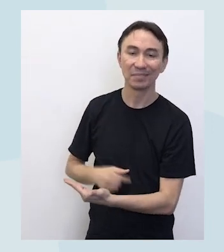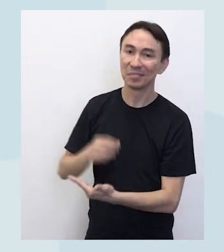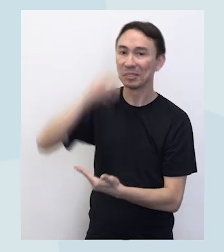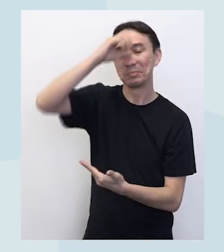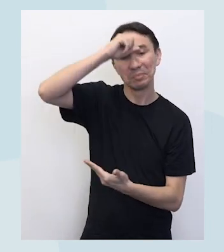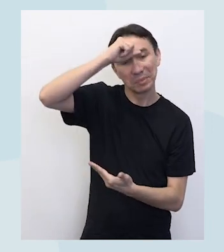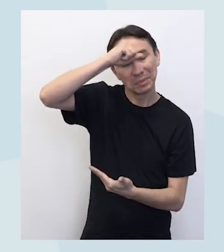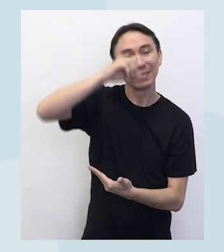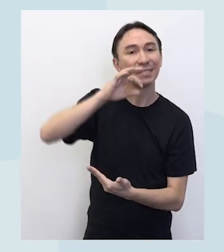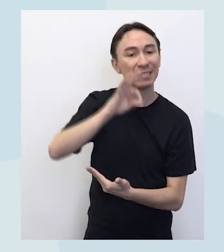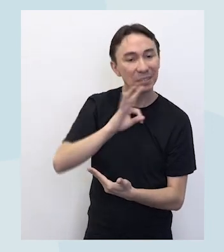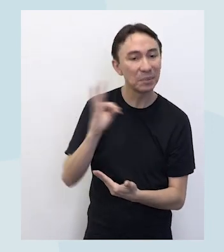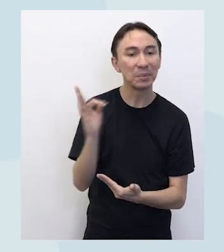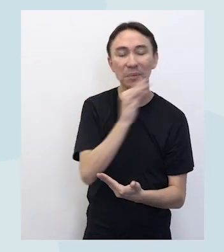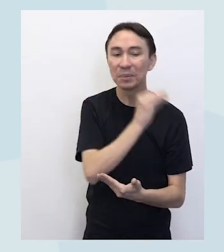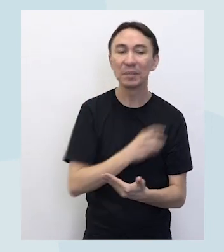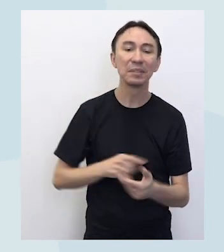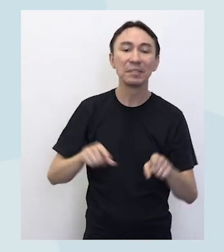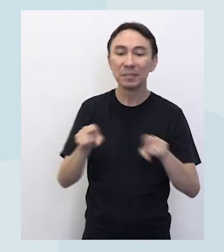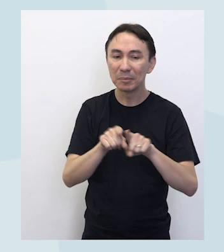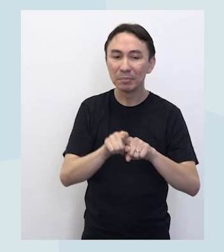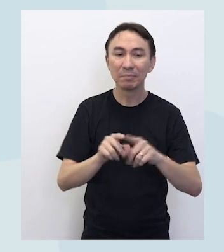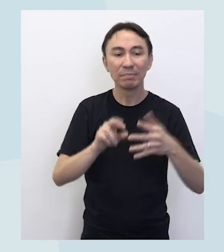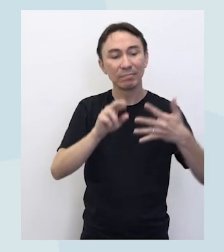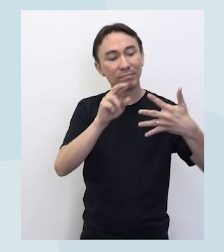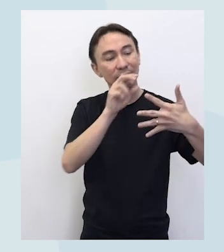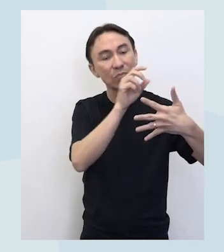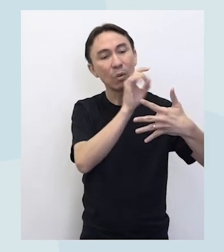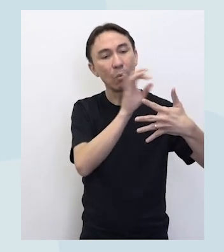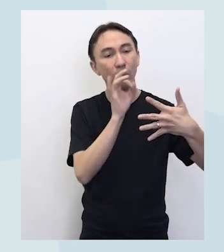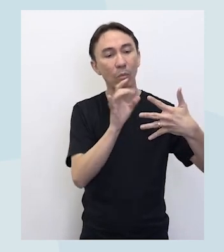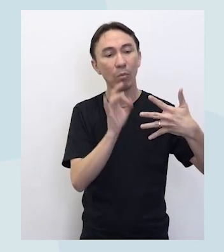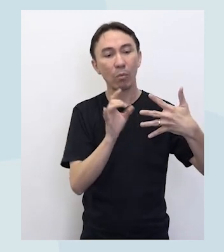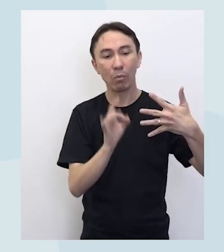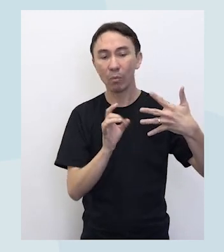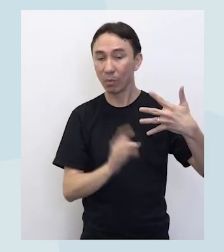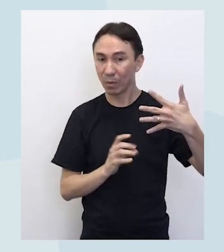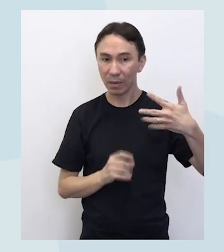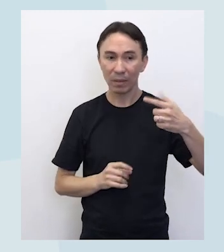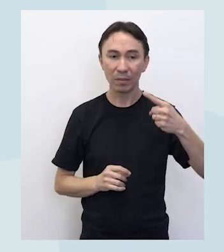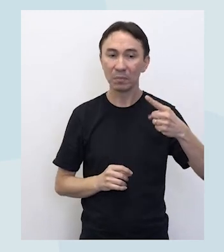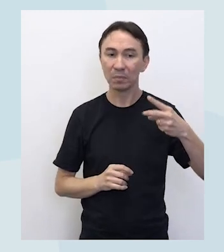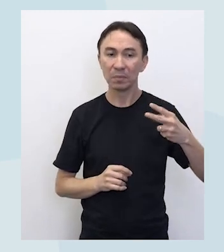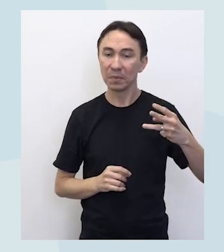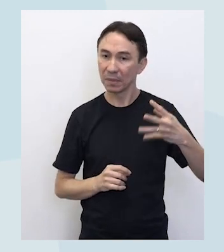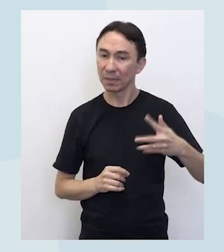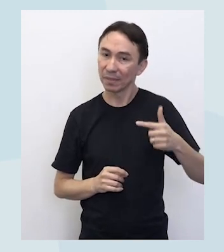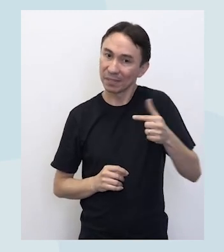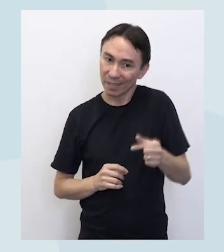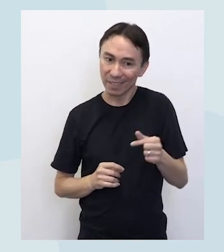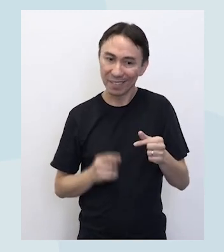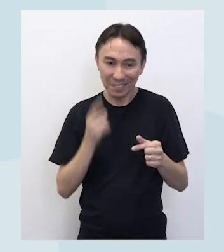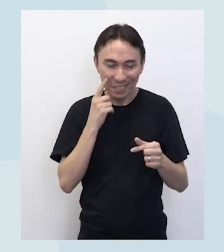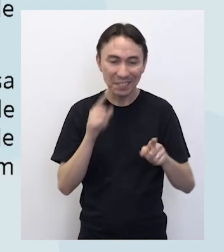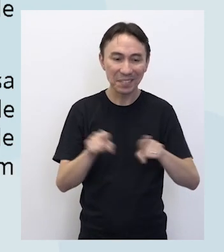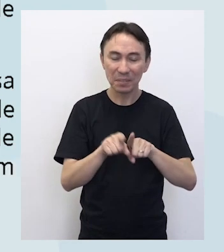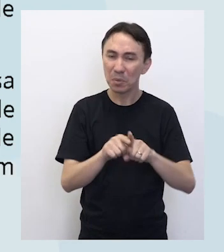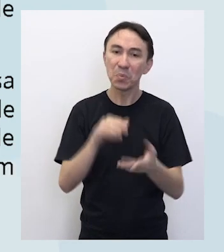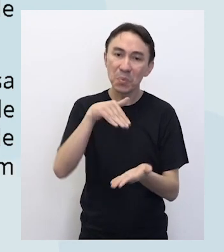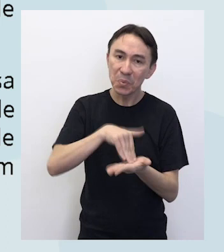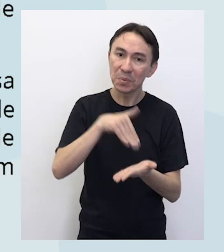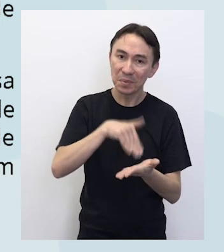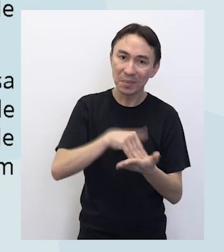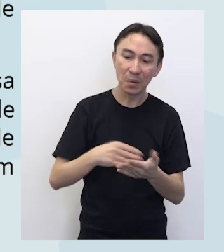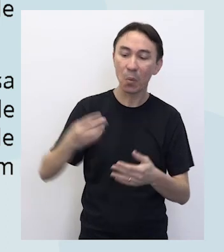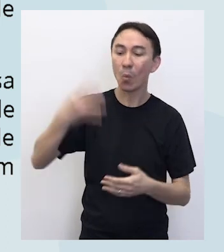espaço cênico convencional e não convencional, teatro de arena, palco italiano e elisabetano e a quarta parede e suas